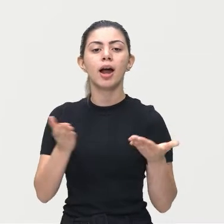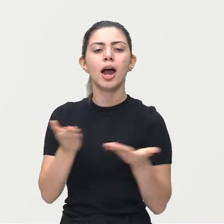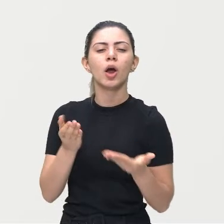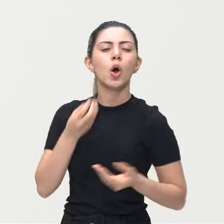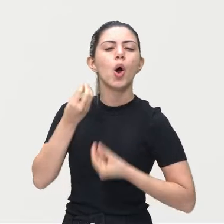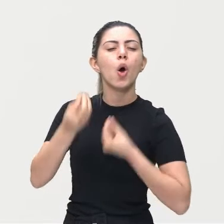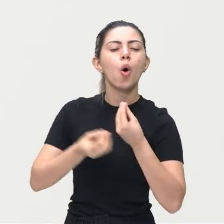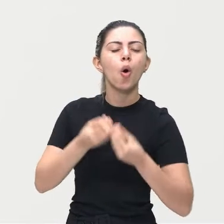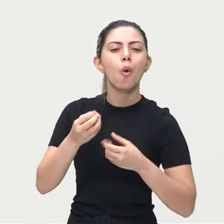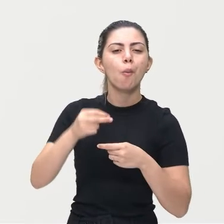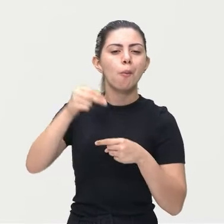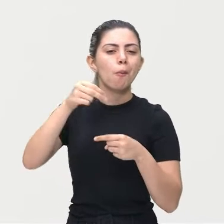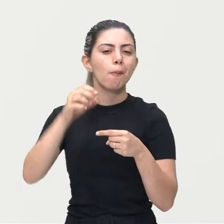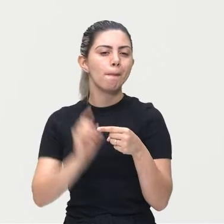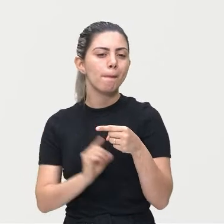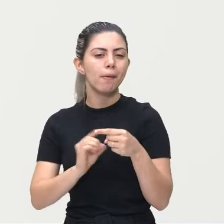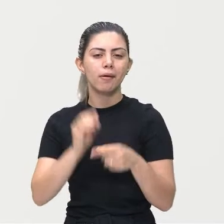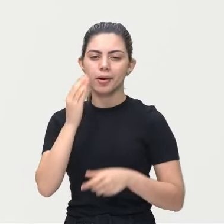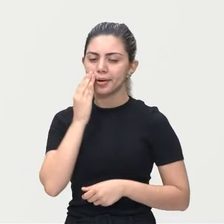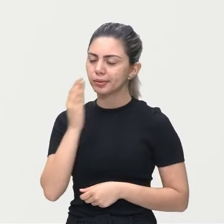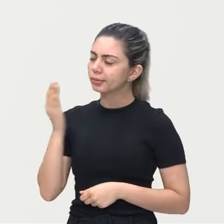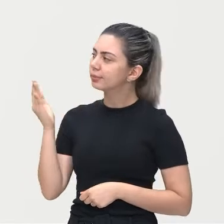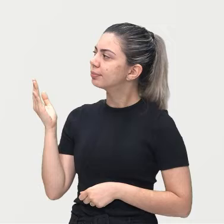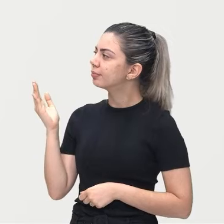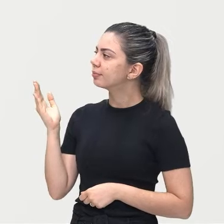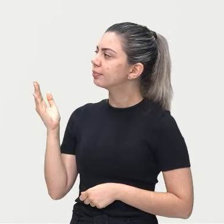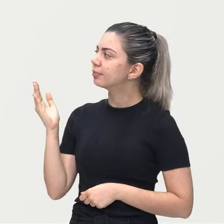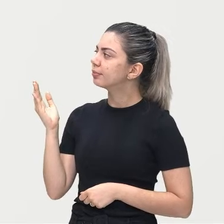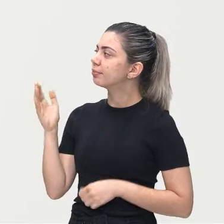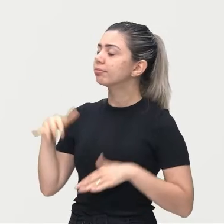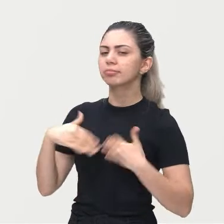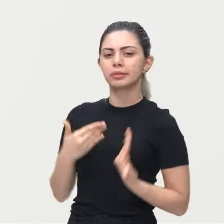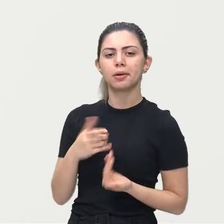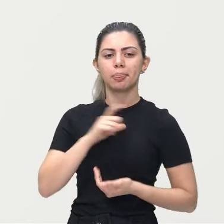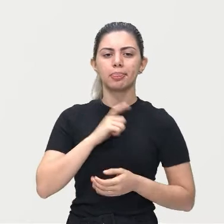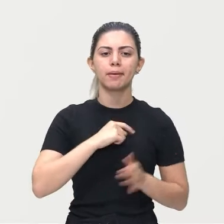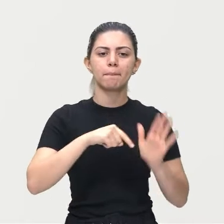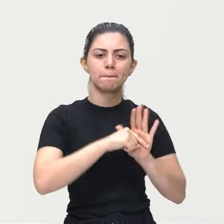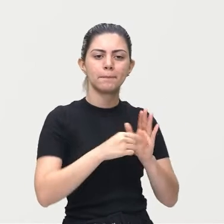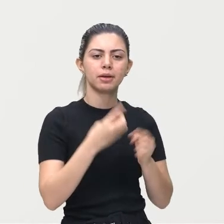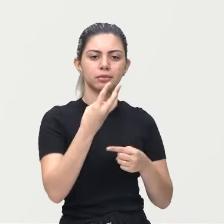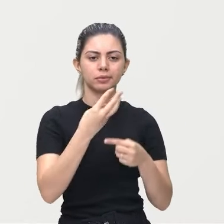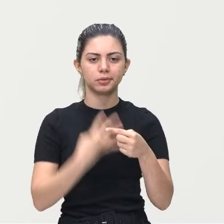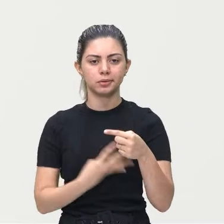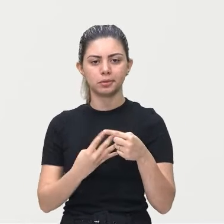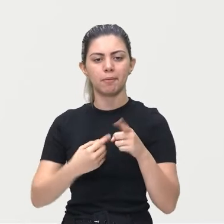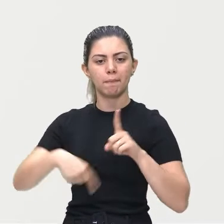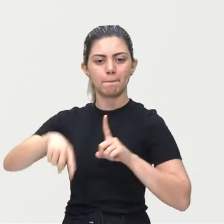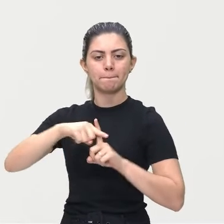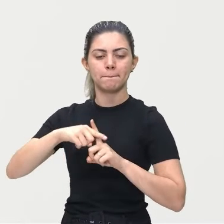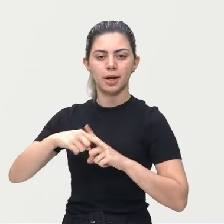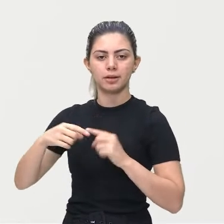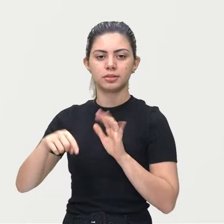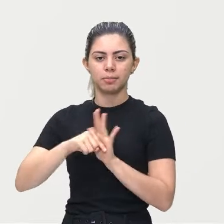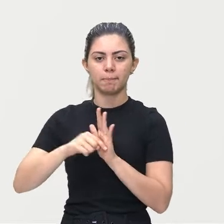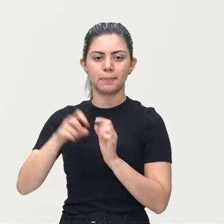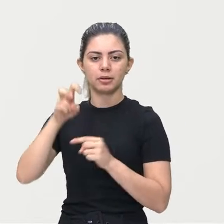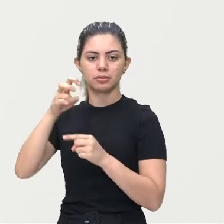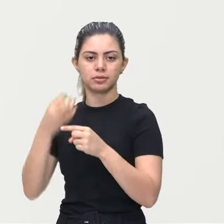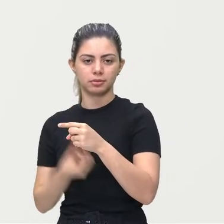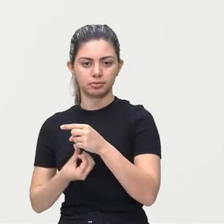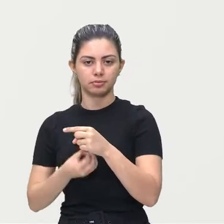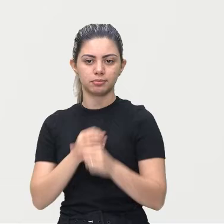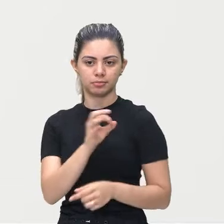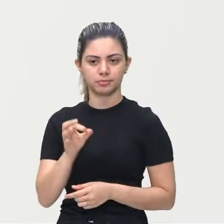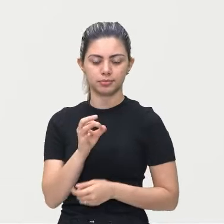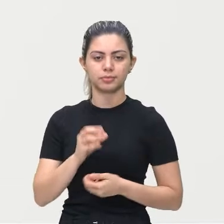forma fracionária. Está aqui fração. O que é que eu tenho? Olha, menos 3/4 mais menos